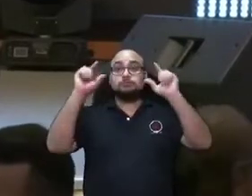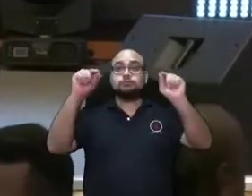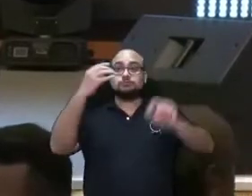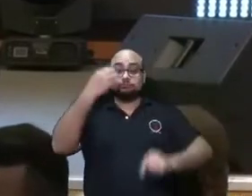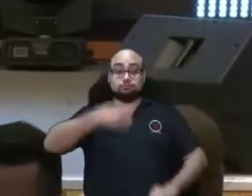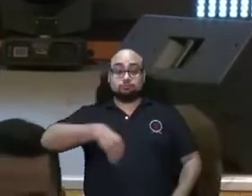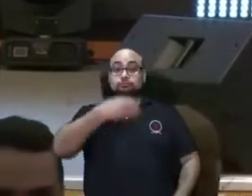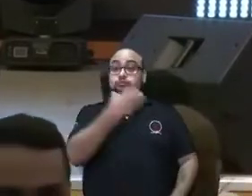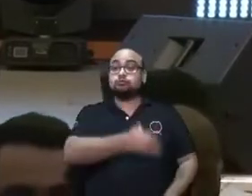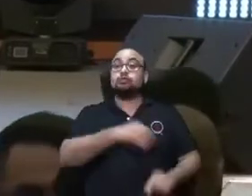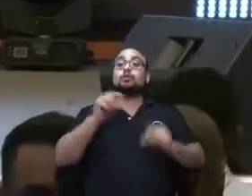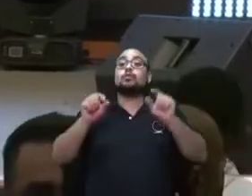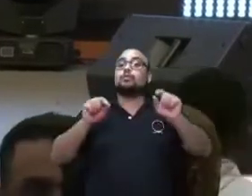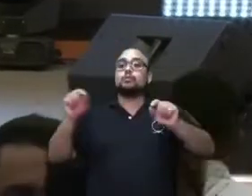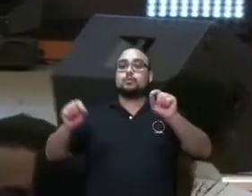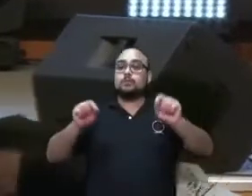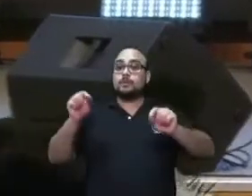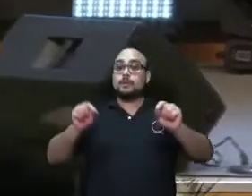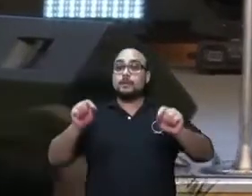daquele